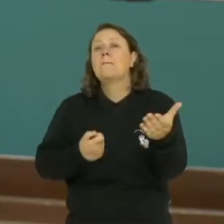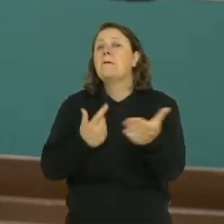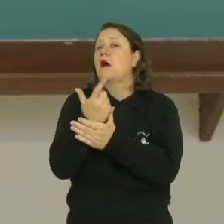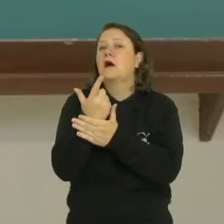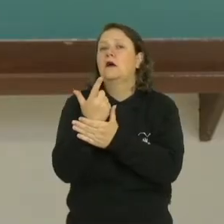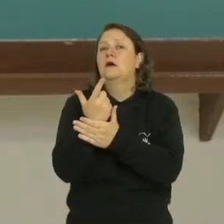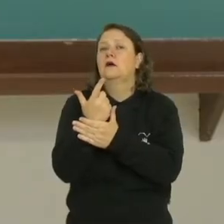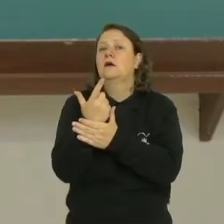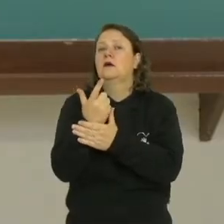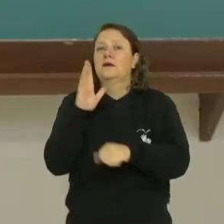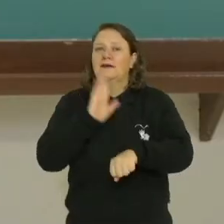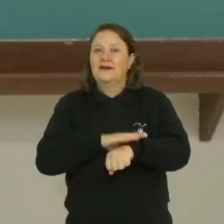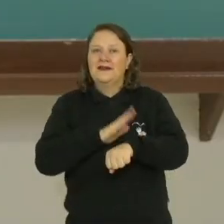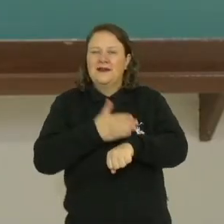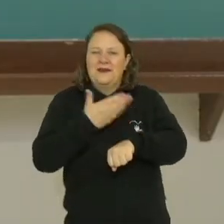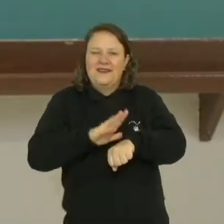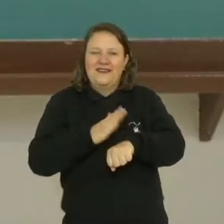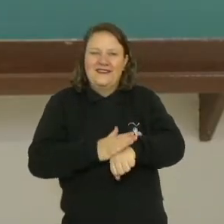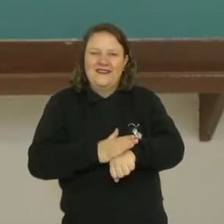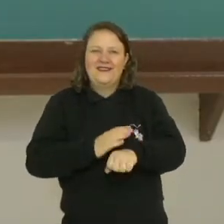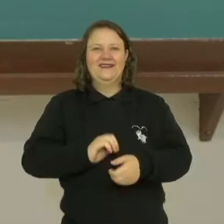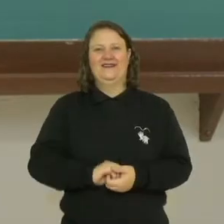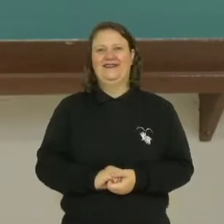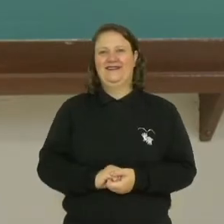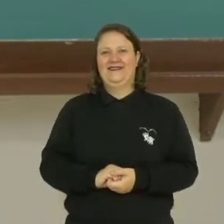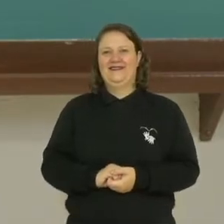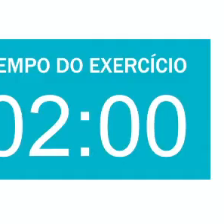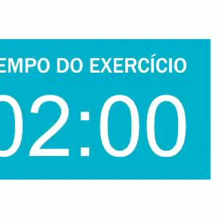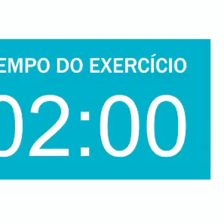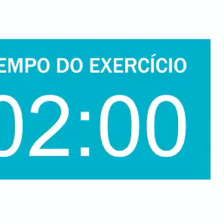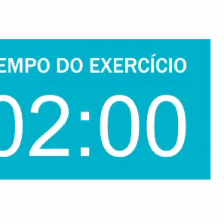pagar. Tempo para você.